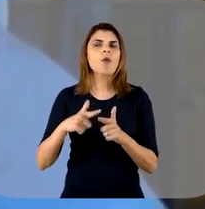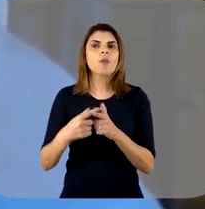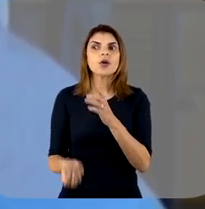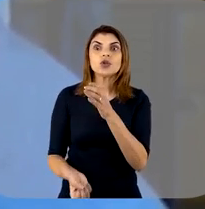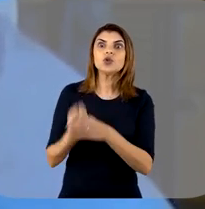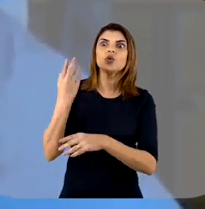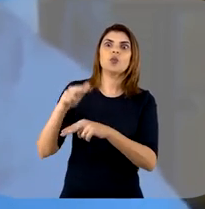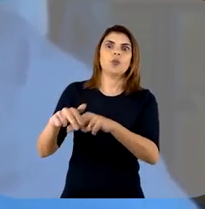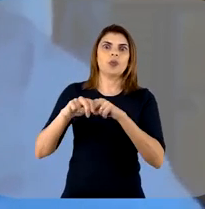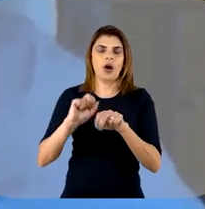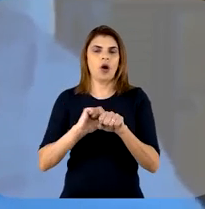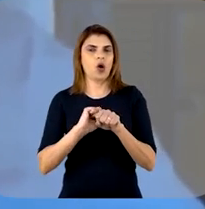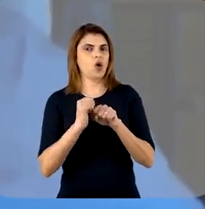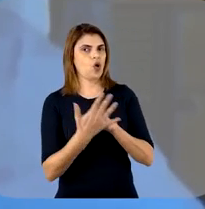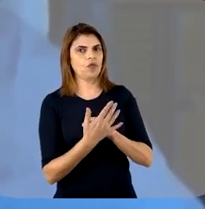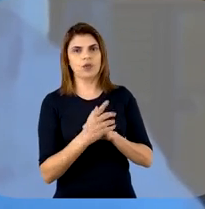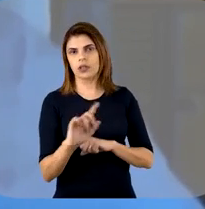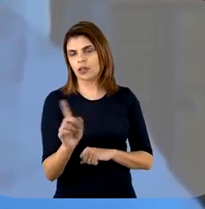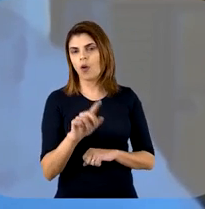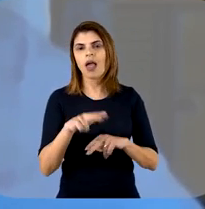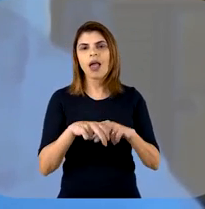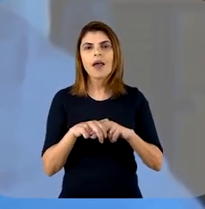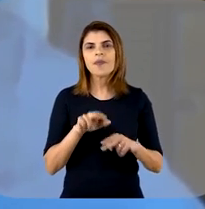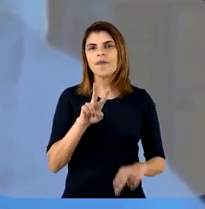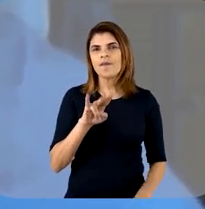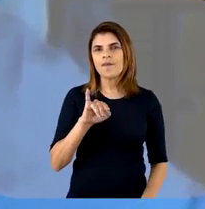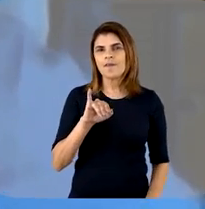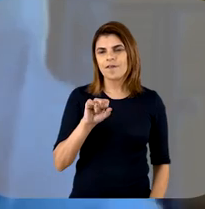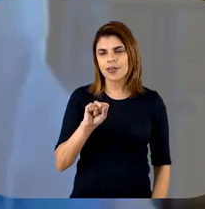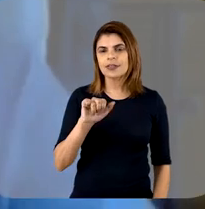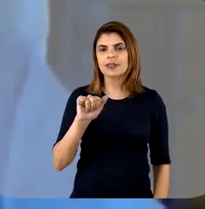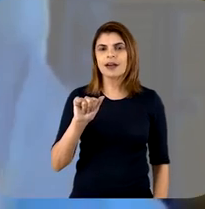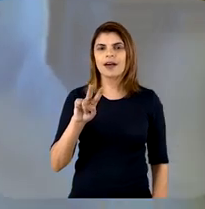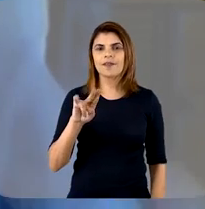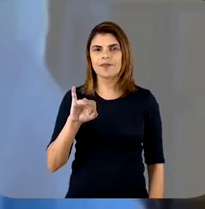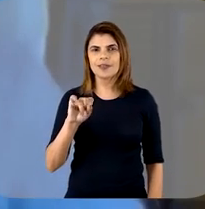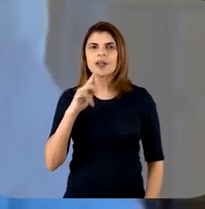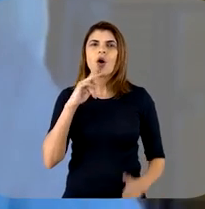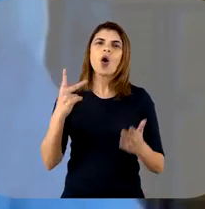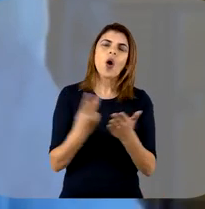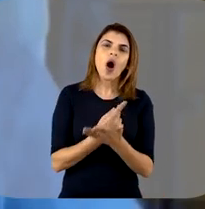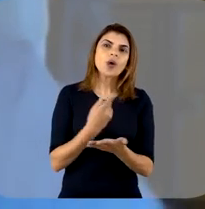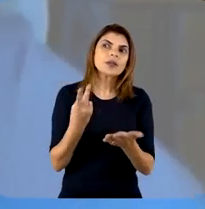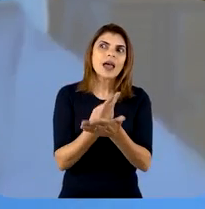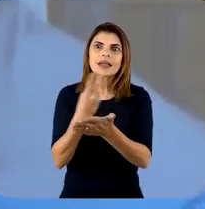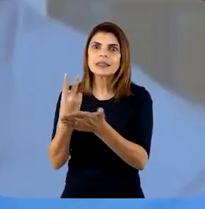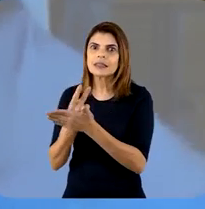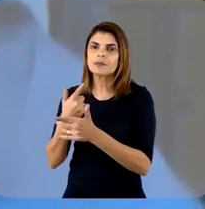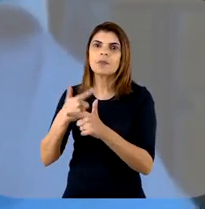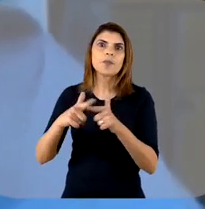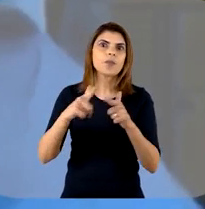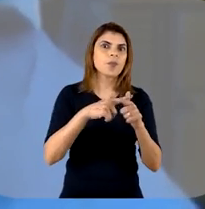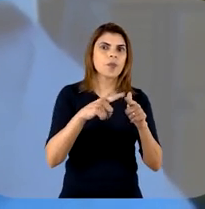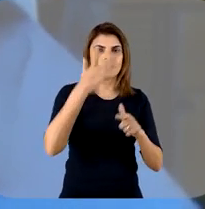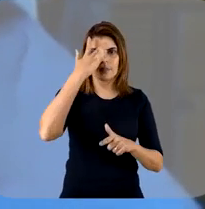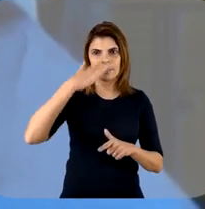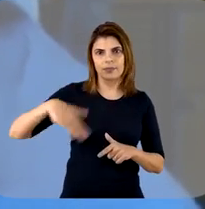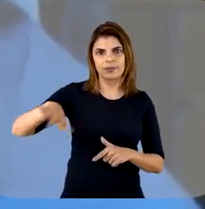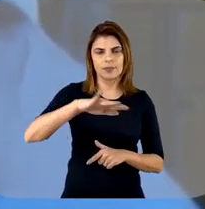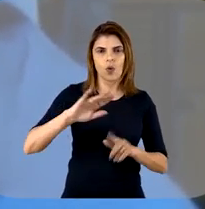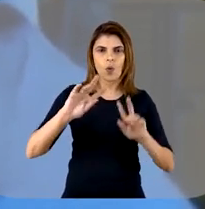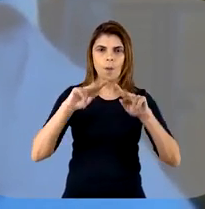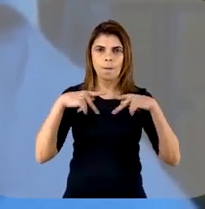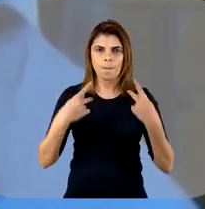surgiu com o Covid, né? Que seria, vis-a-vis os acontecimentos recentes nas sociedades humanas, né?